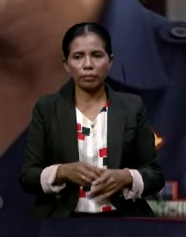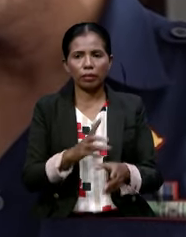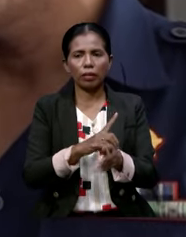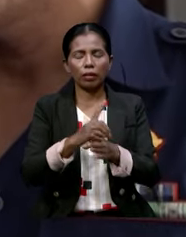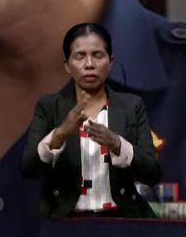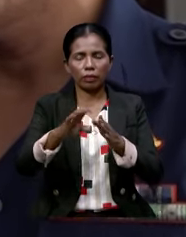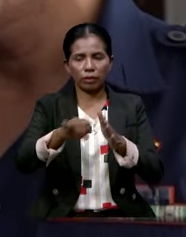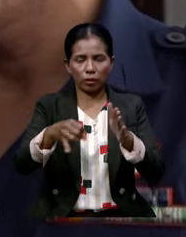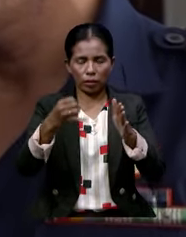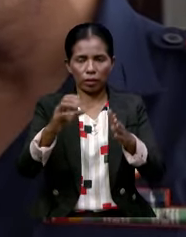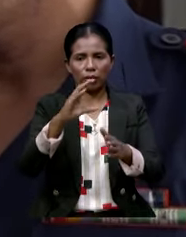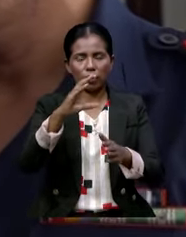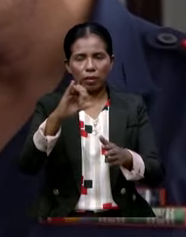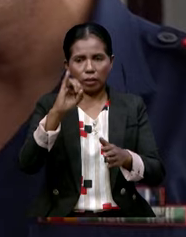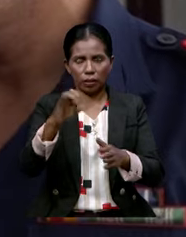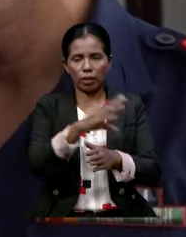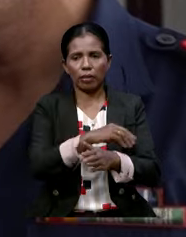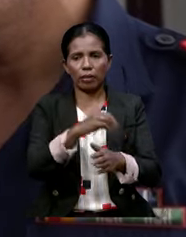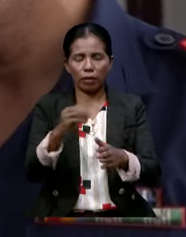Diretor-Geral SNI, Romos,